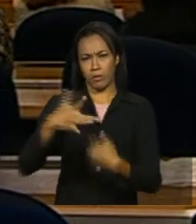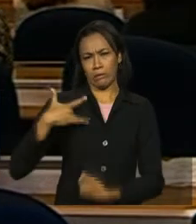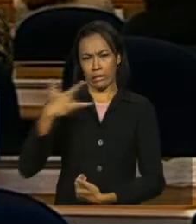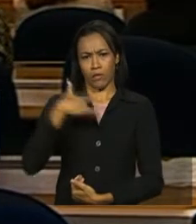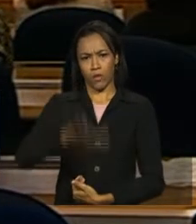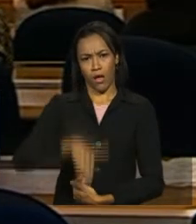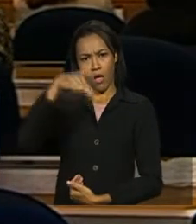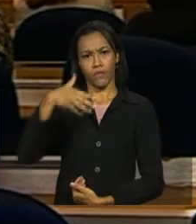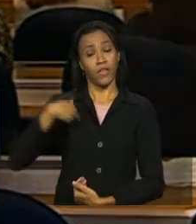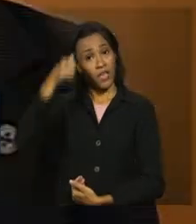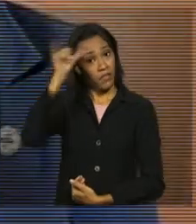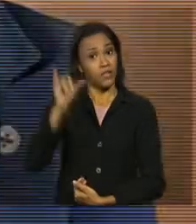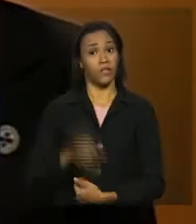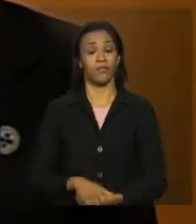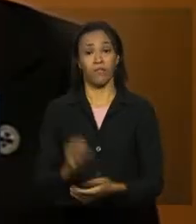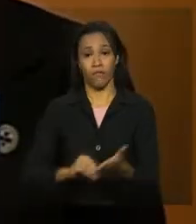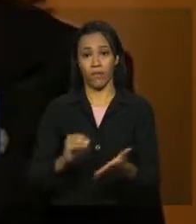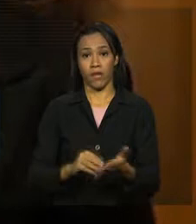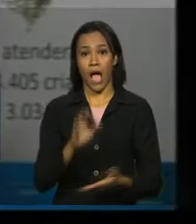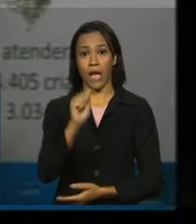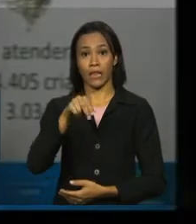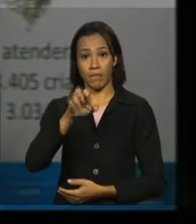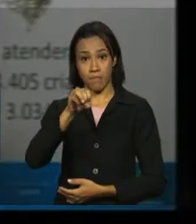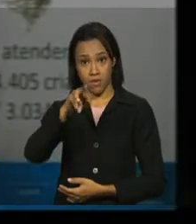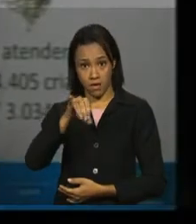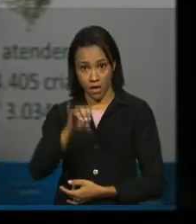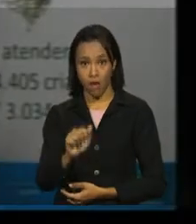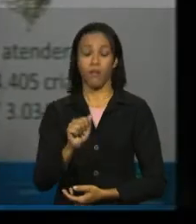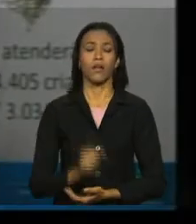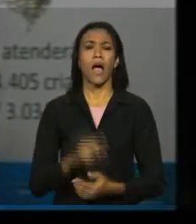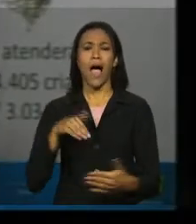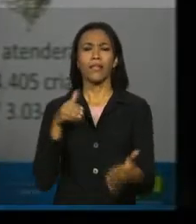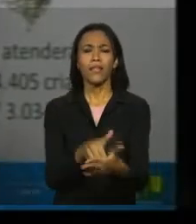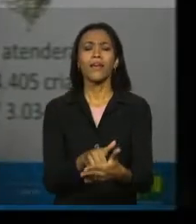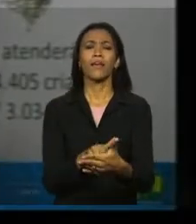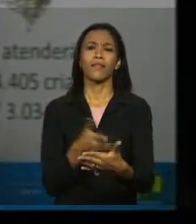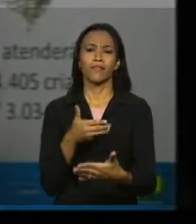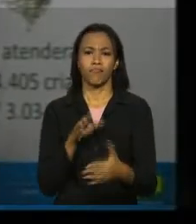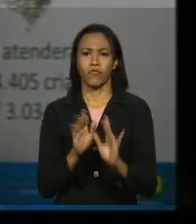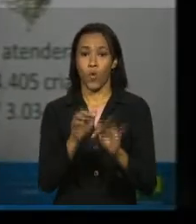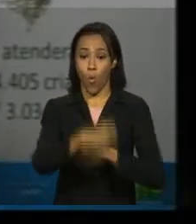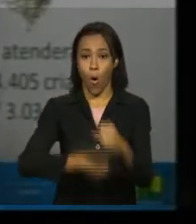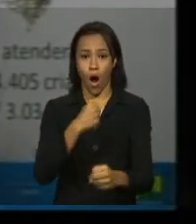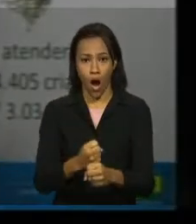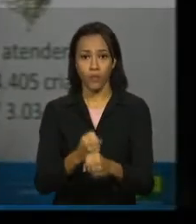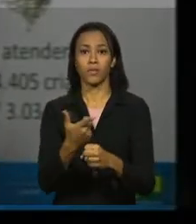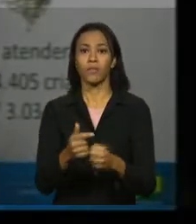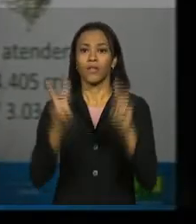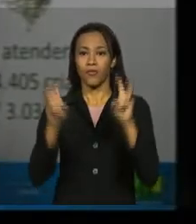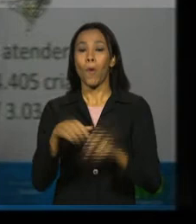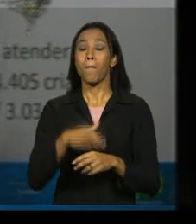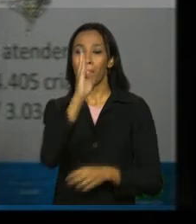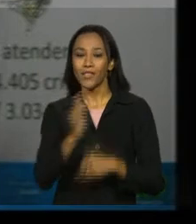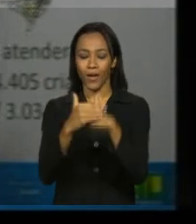e previne a anemia a próxima por favor é um programa até o final do ano dentro da iniciativa do Brasil carinhoso